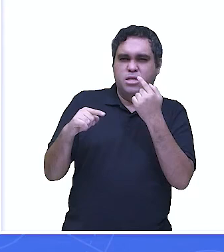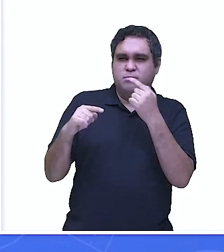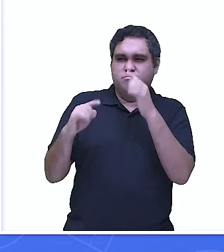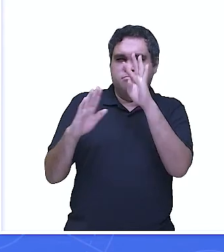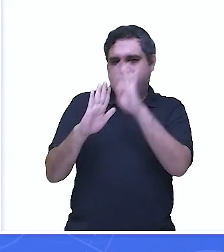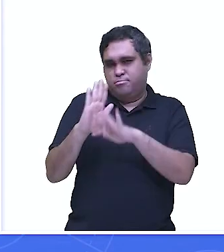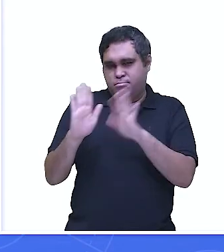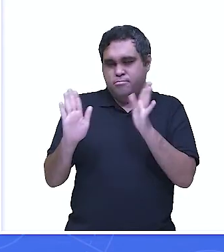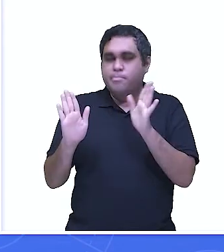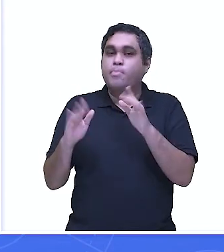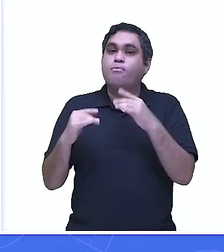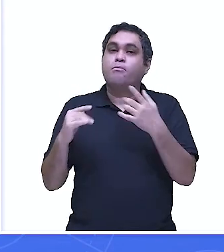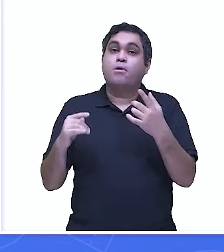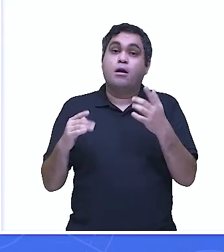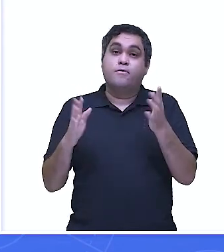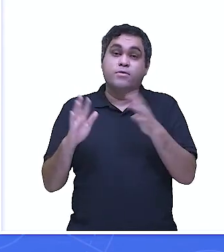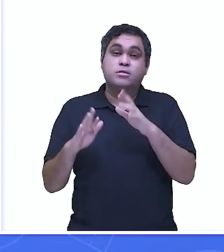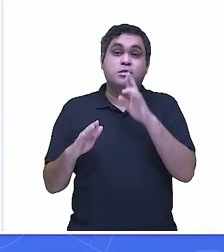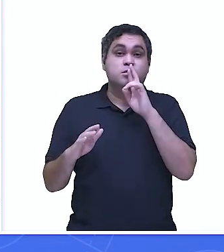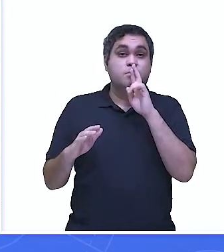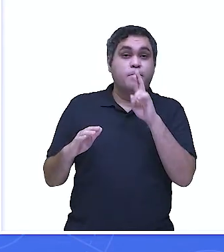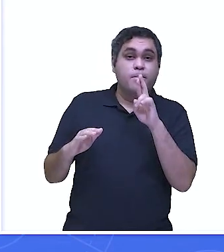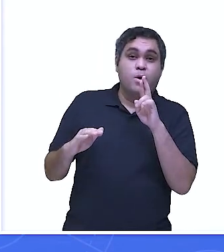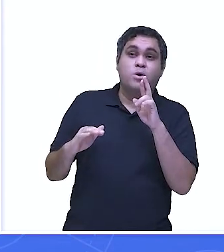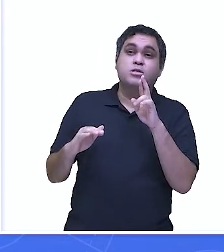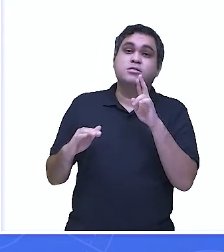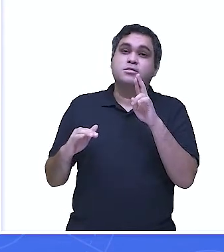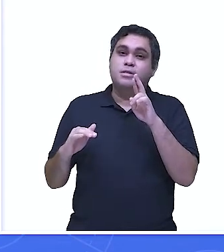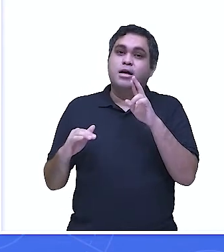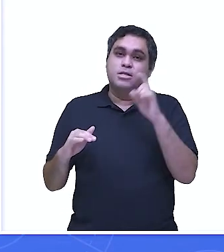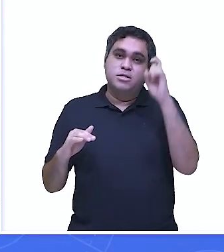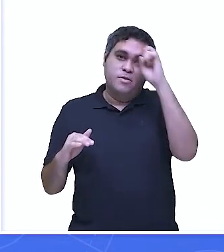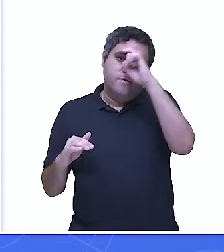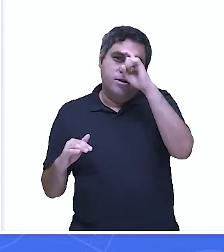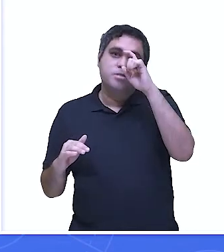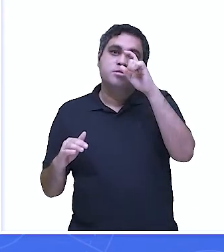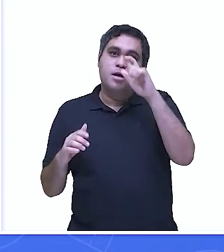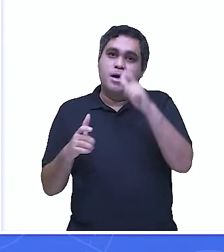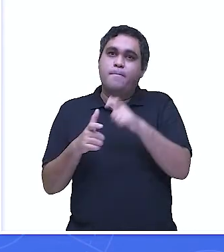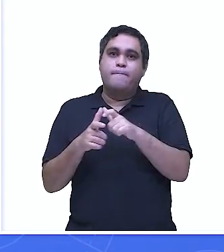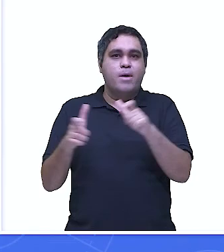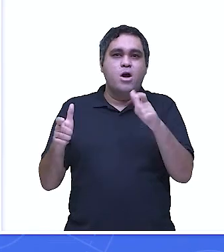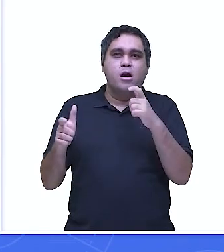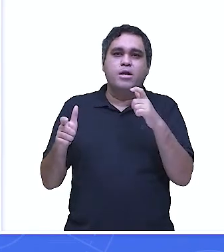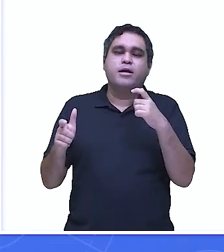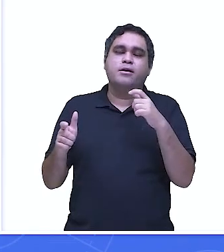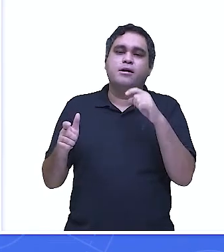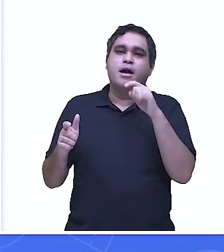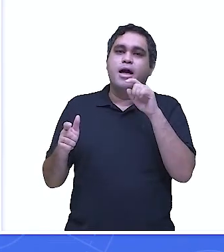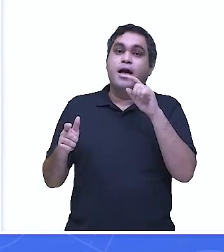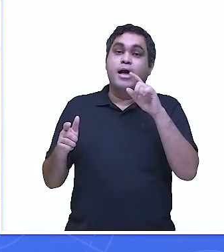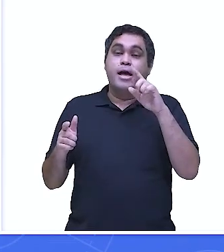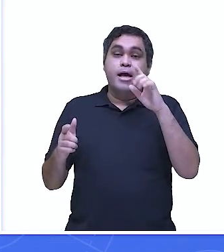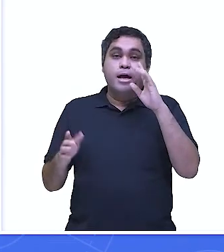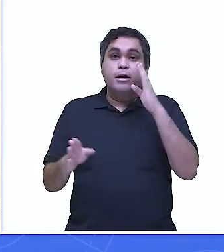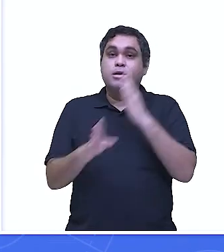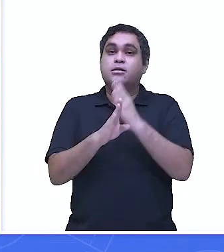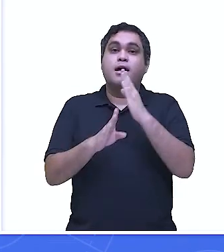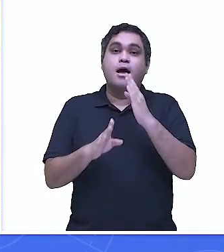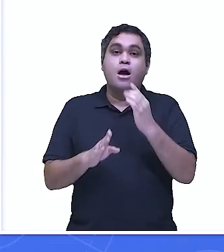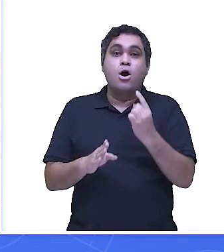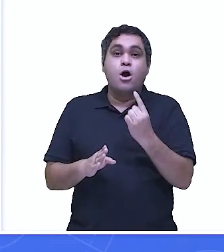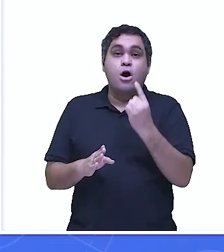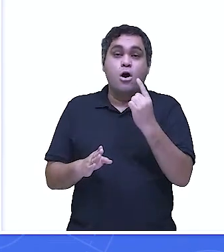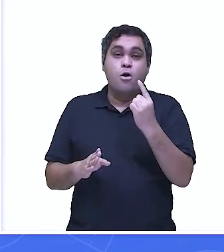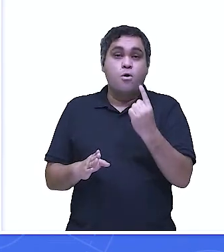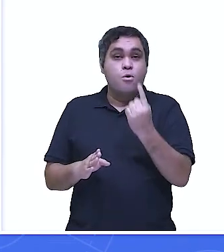pessoal? Geralmente é para você encontrar a única certa, então dificulta mais, mas eu deixei aqui mais fácil para vocês. E o